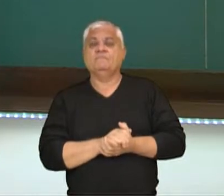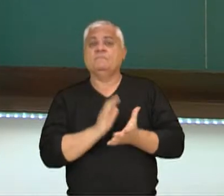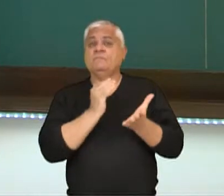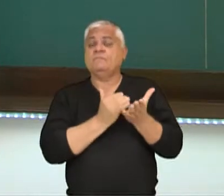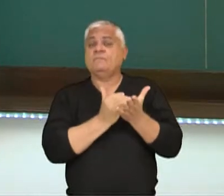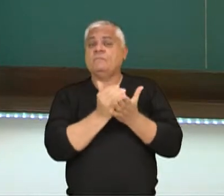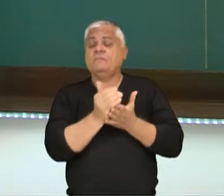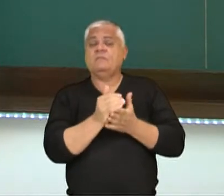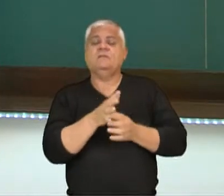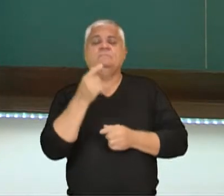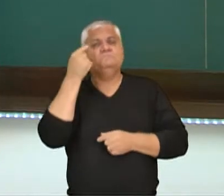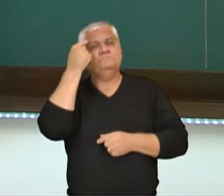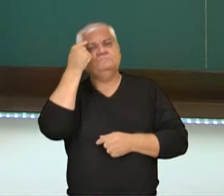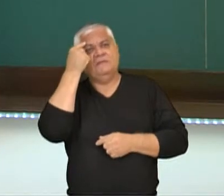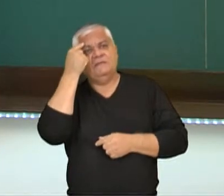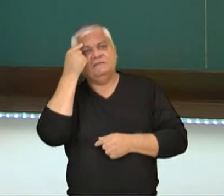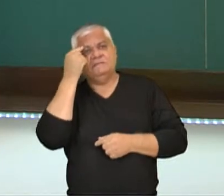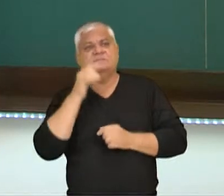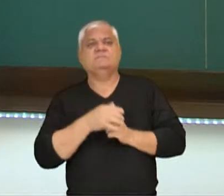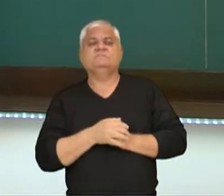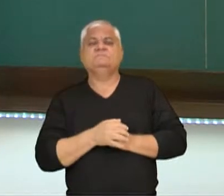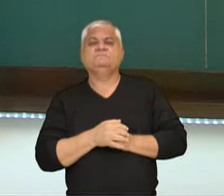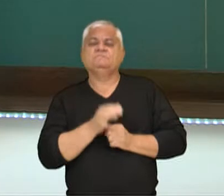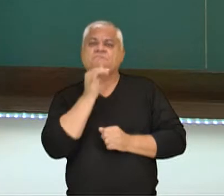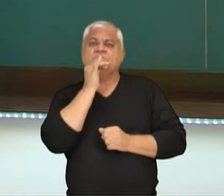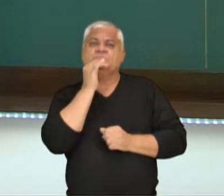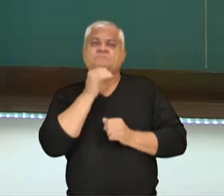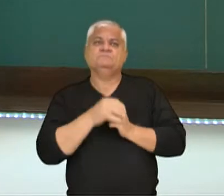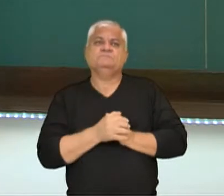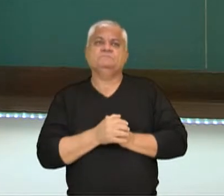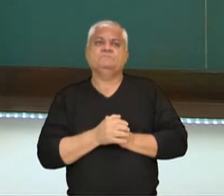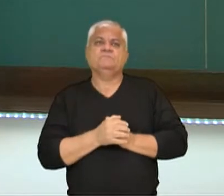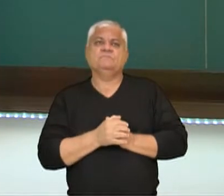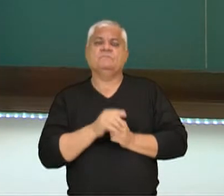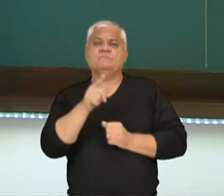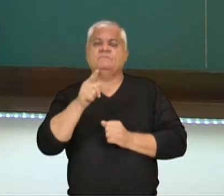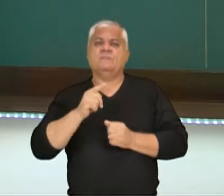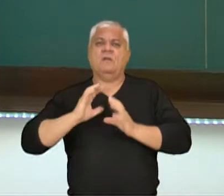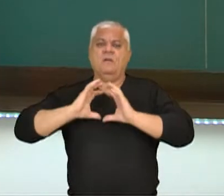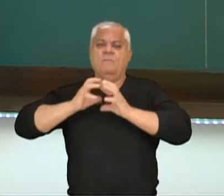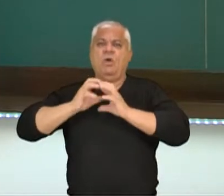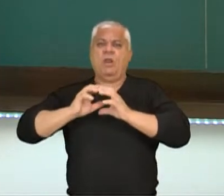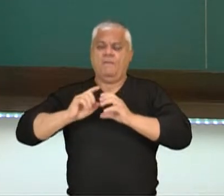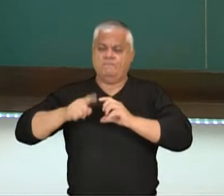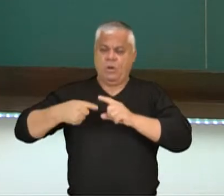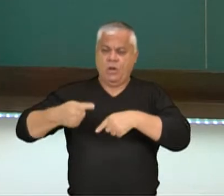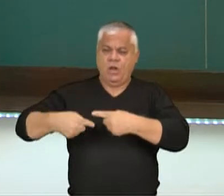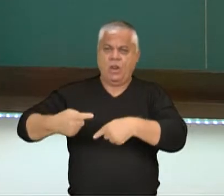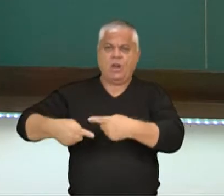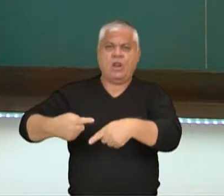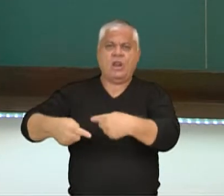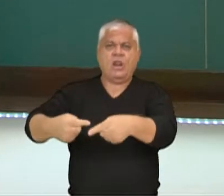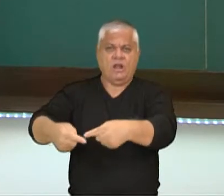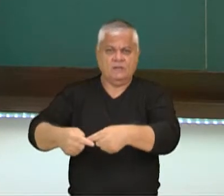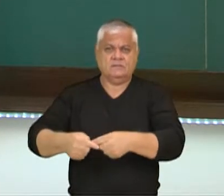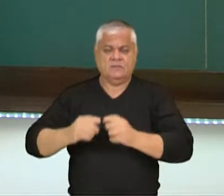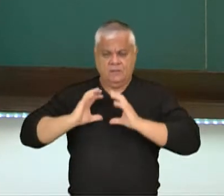começar, vamos pensar, imagine você o seguinte: rolar uma bola pelo piso da quadra da